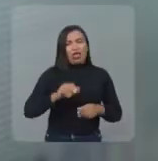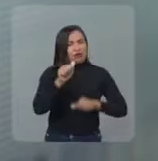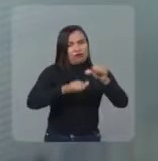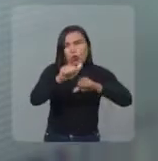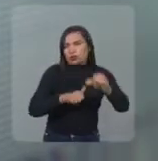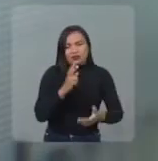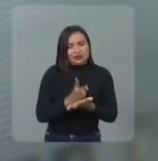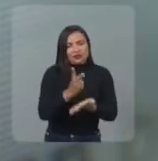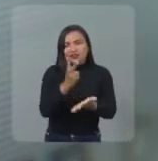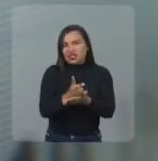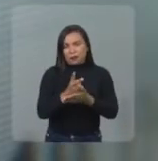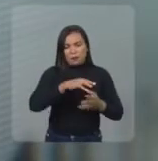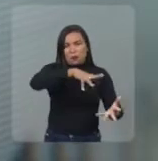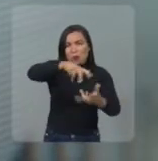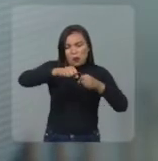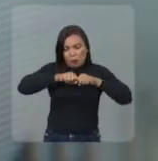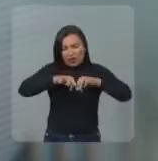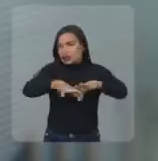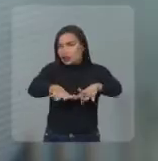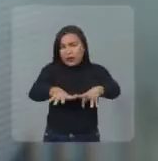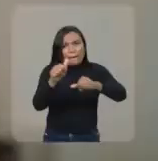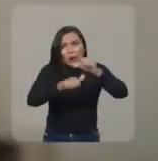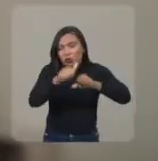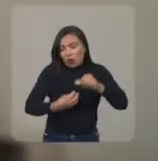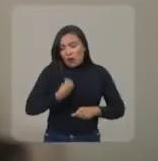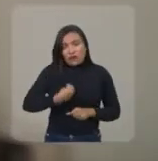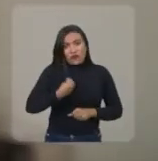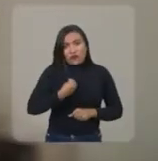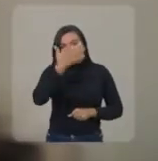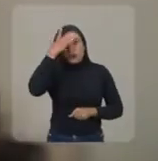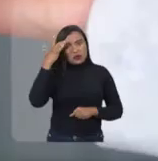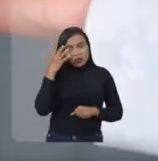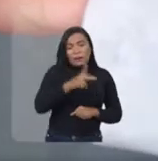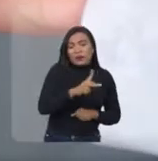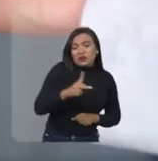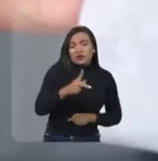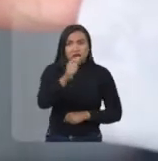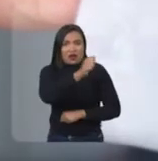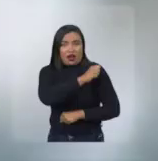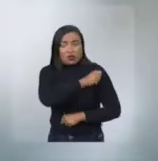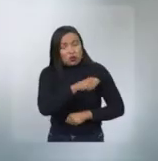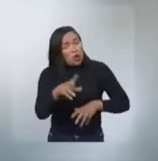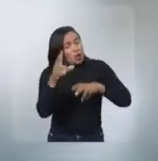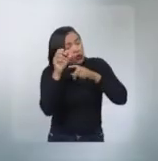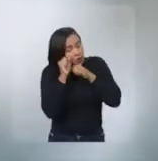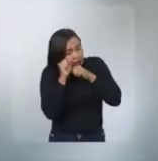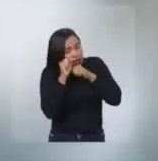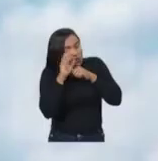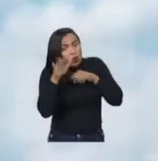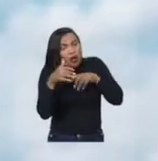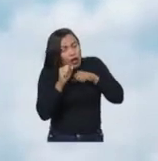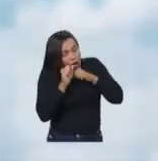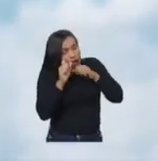constantemente. A pandemia alterou a vida de milhões de pessoas. Professores e alunos dormiram em um mundo e acordaram em